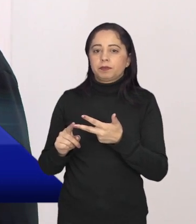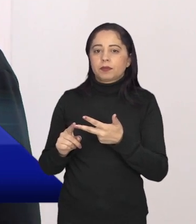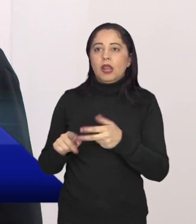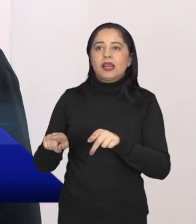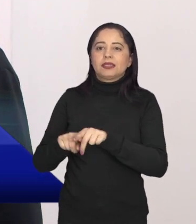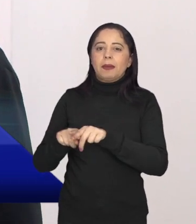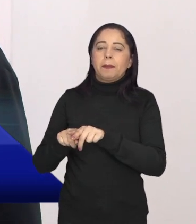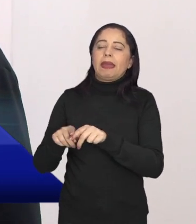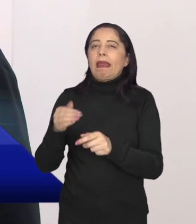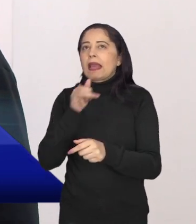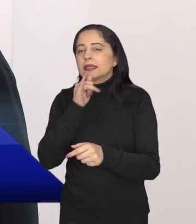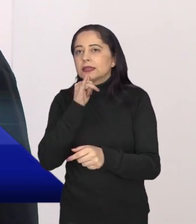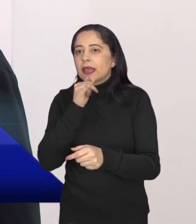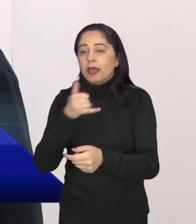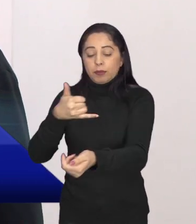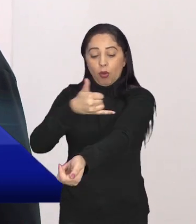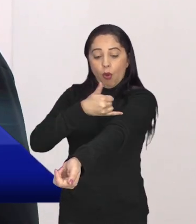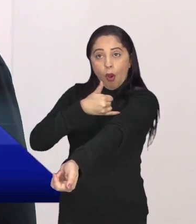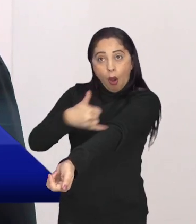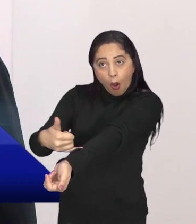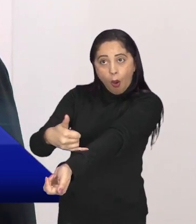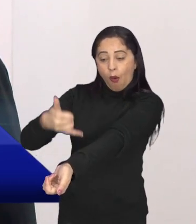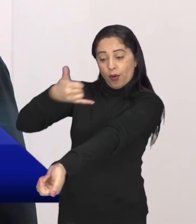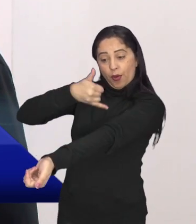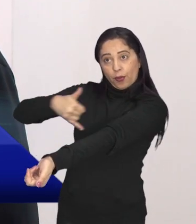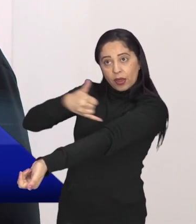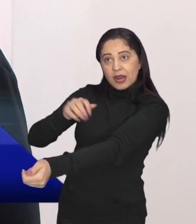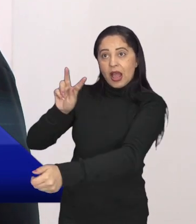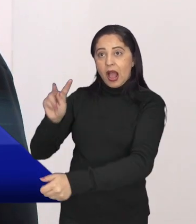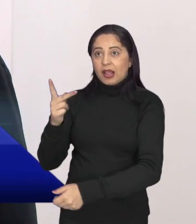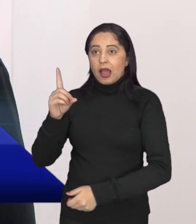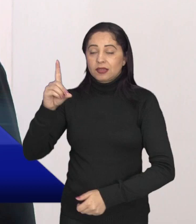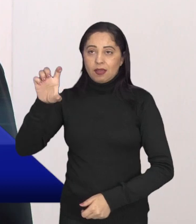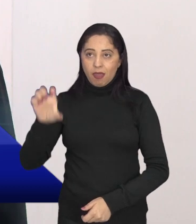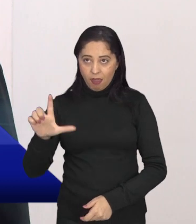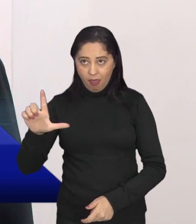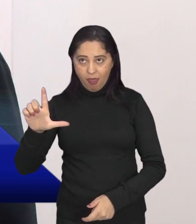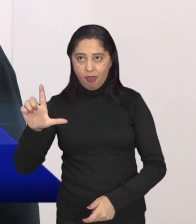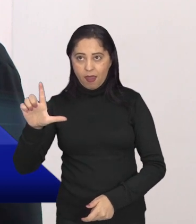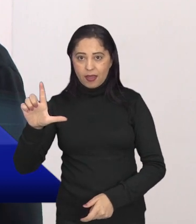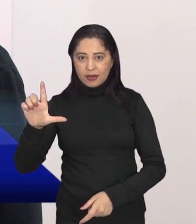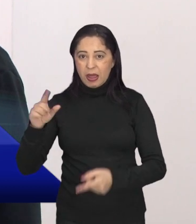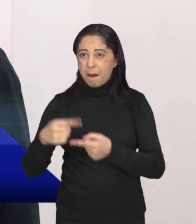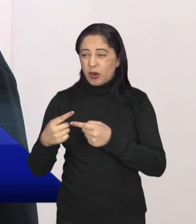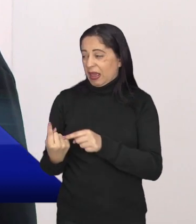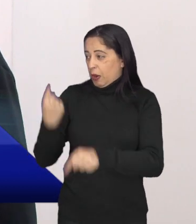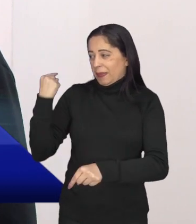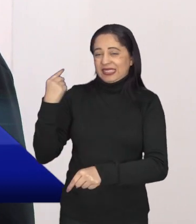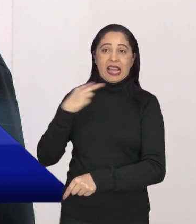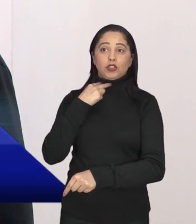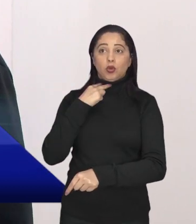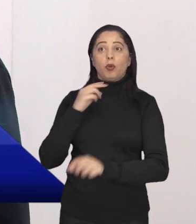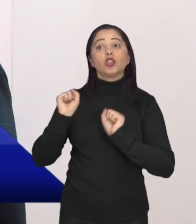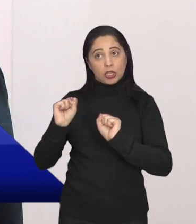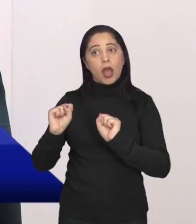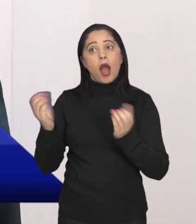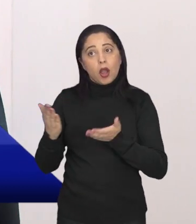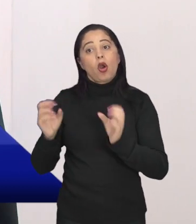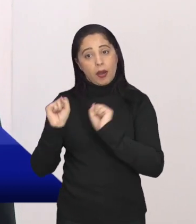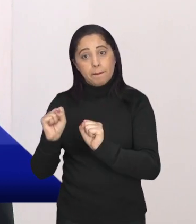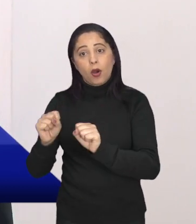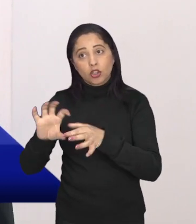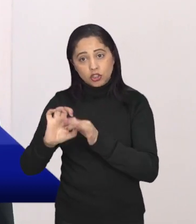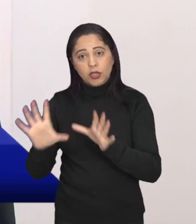componentes lipídicos como triglicérides colesterol HDL que antigamente não era autorizado fazer agora vai poder ser